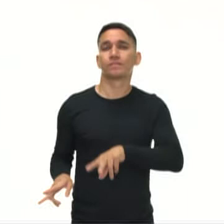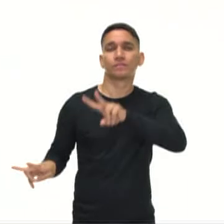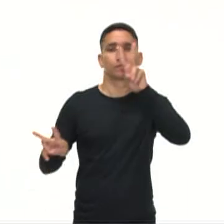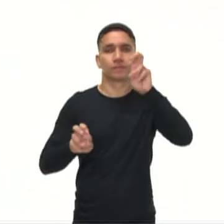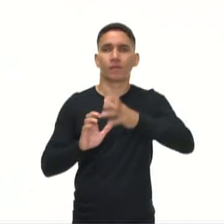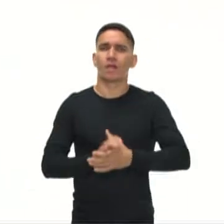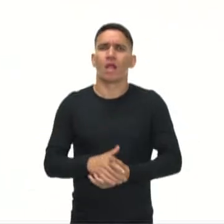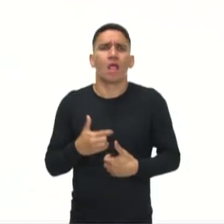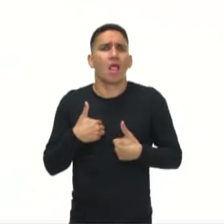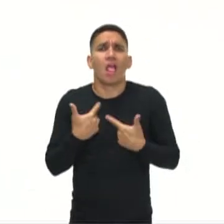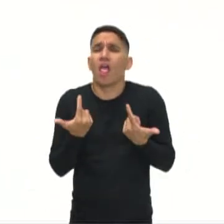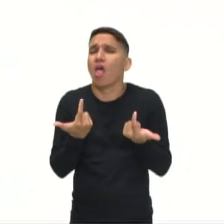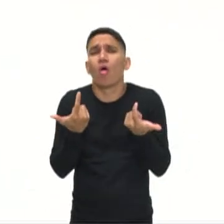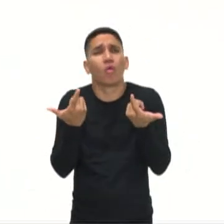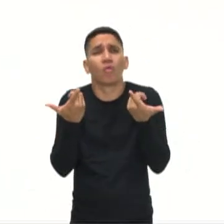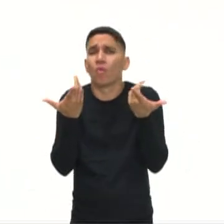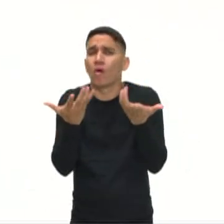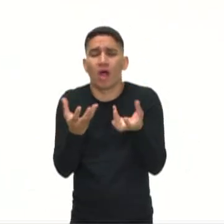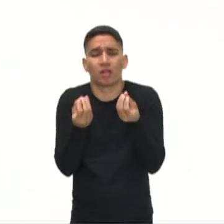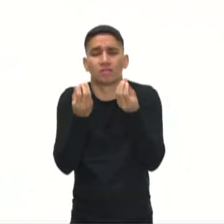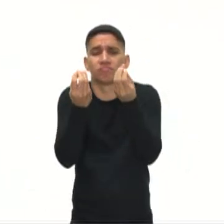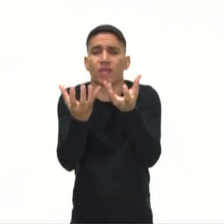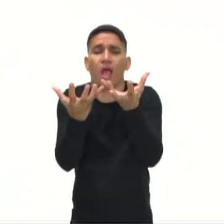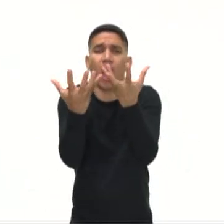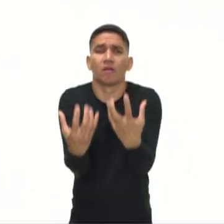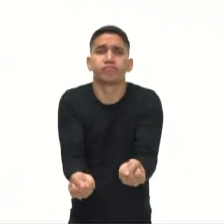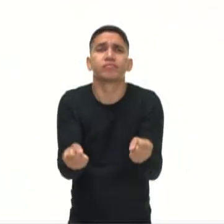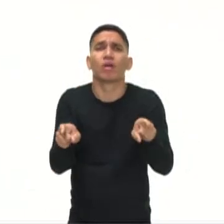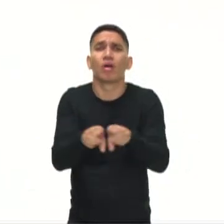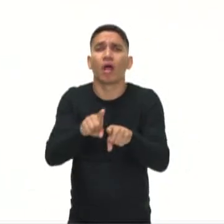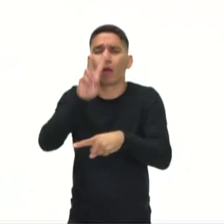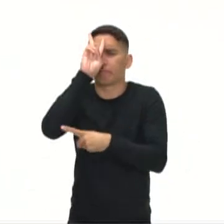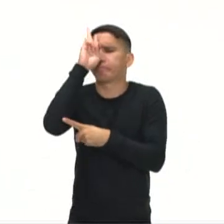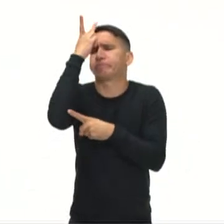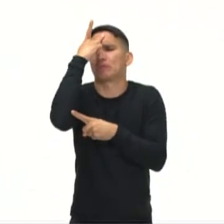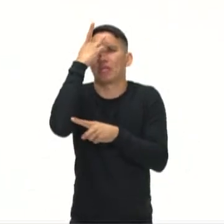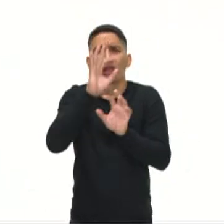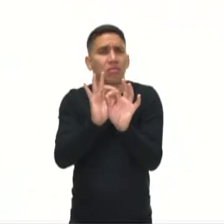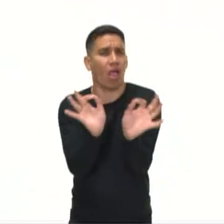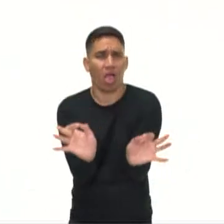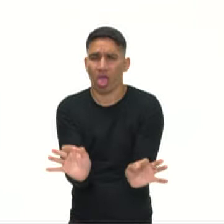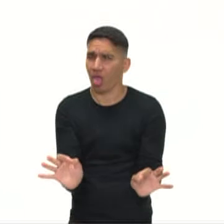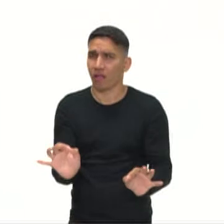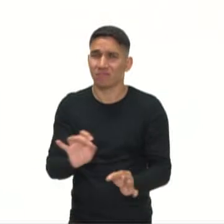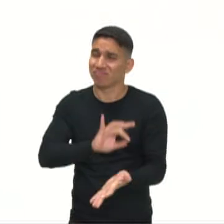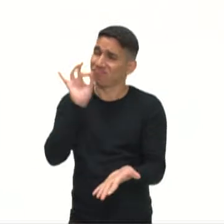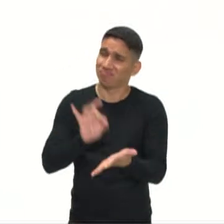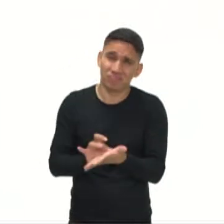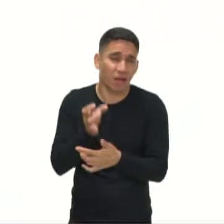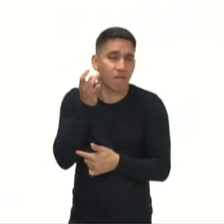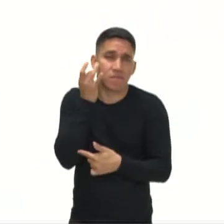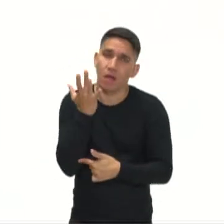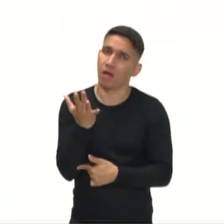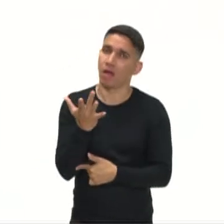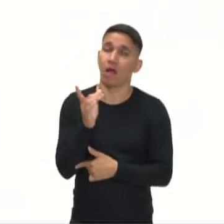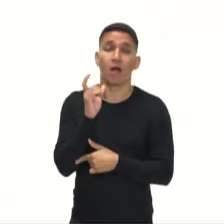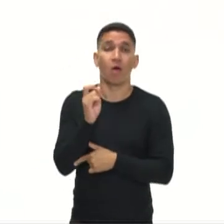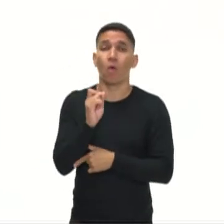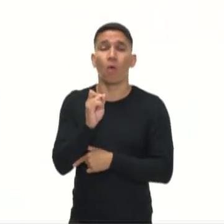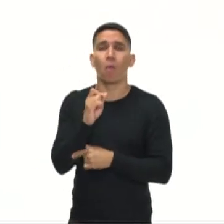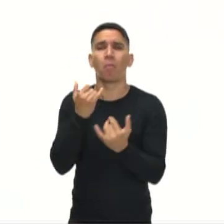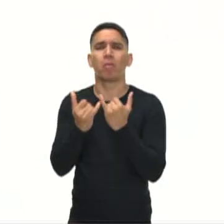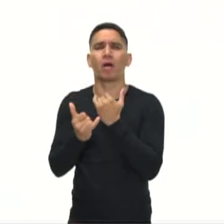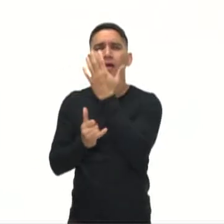Eu não dei por esta mudança, tão simples, tão certa, tão fácil, em que